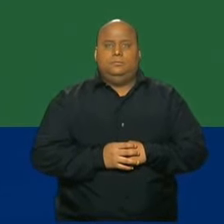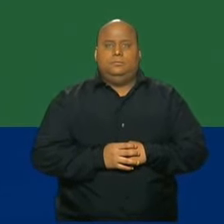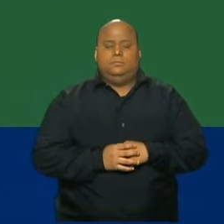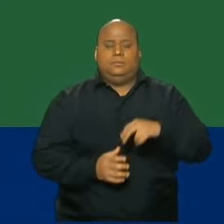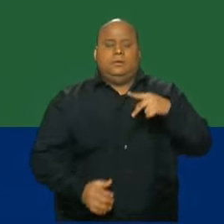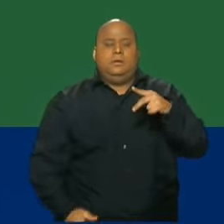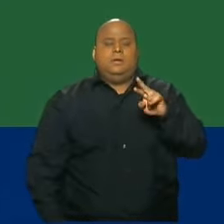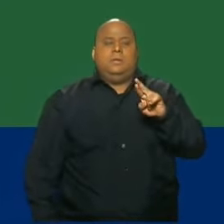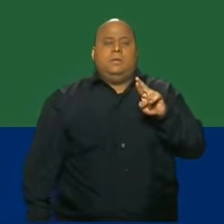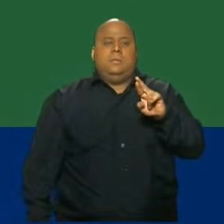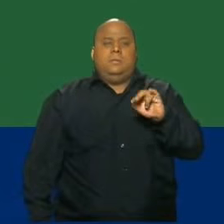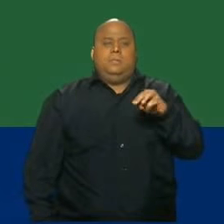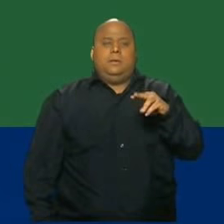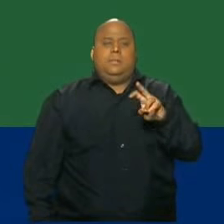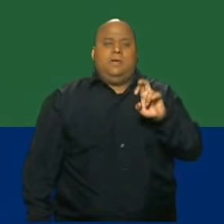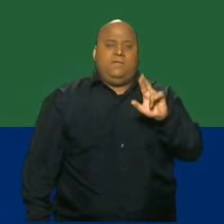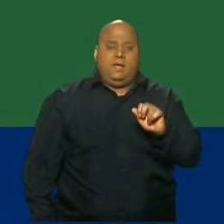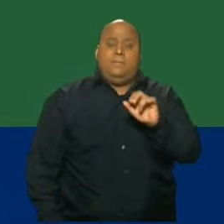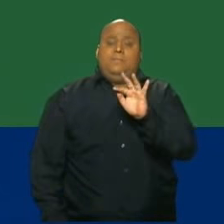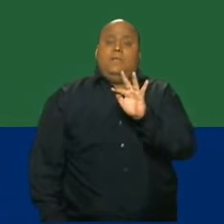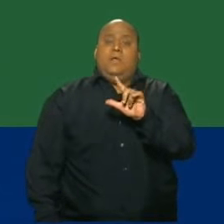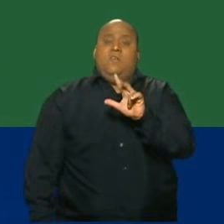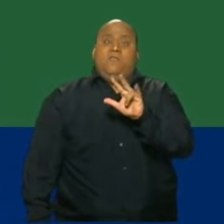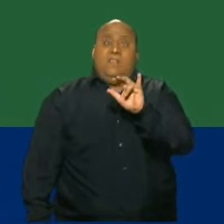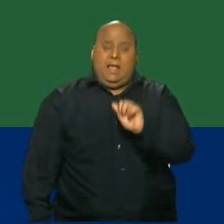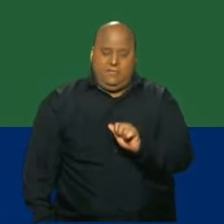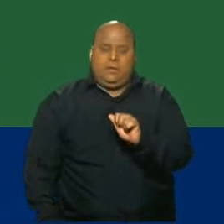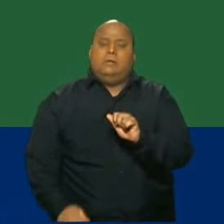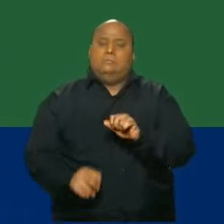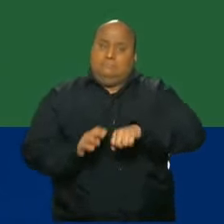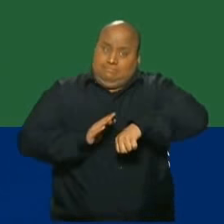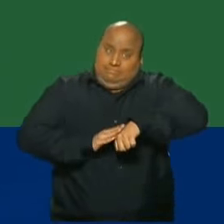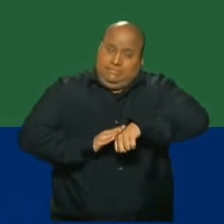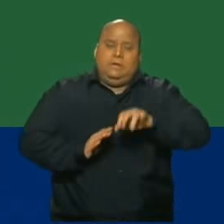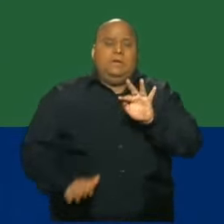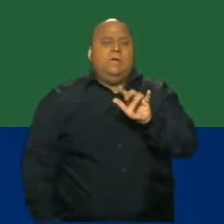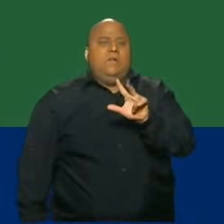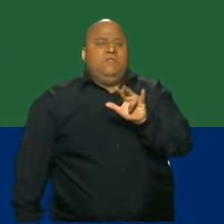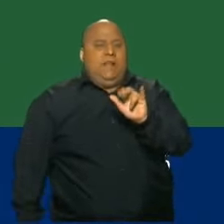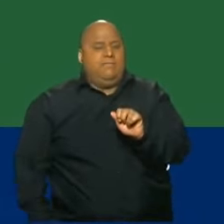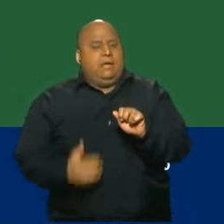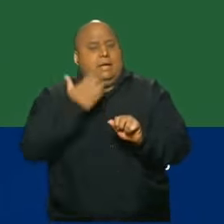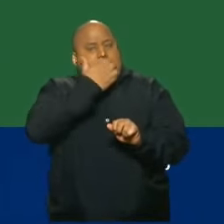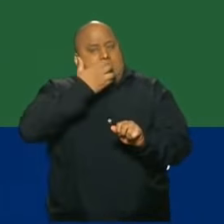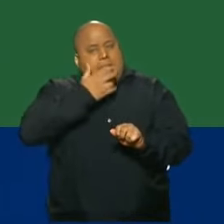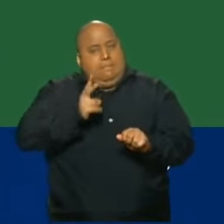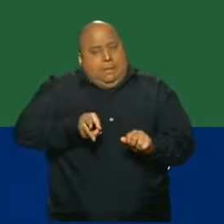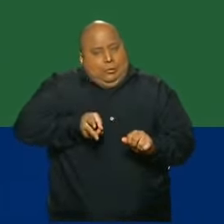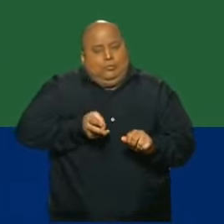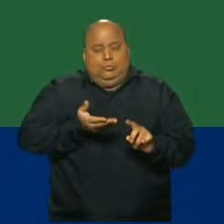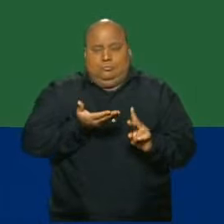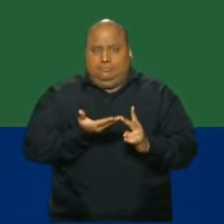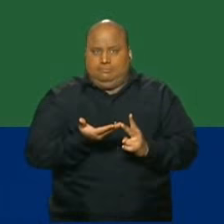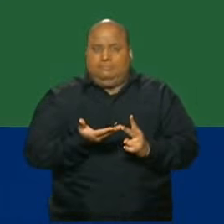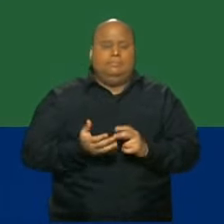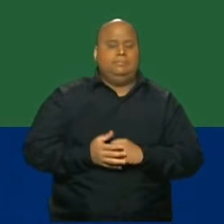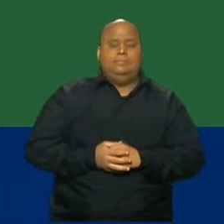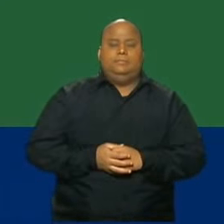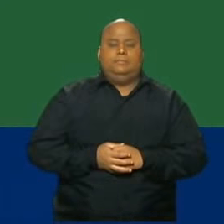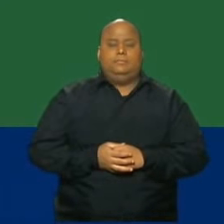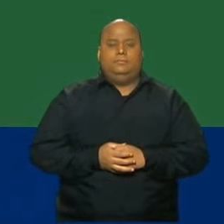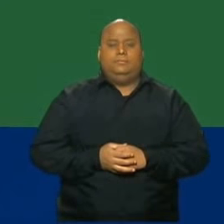primavera. Primavera, autoria Flávia Bittencourt. Interpretação Flávia Bittencourt. Frio